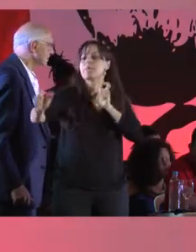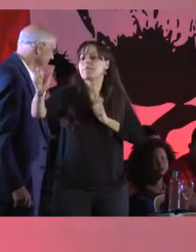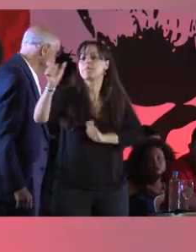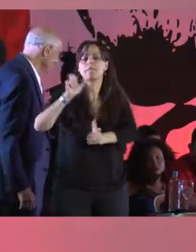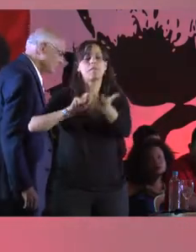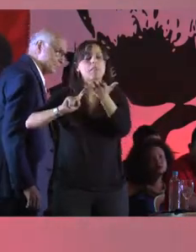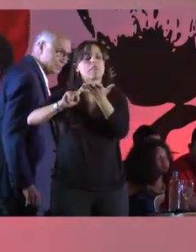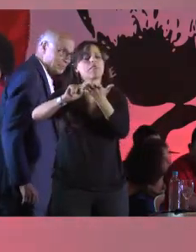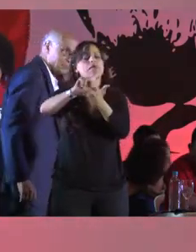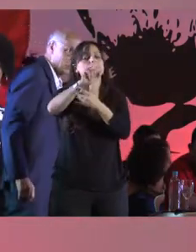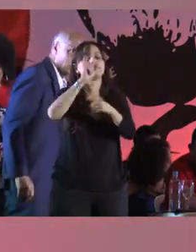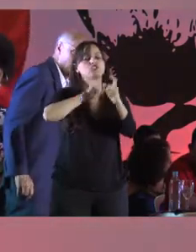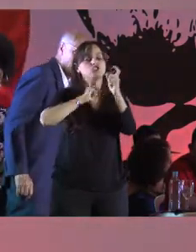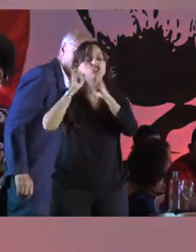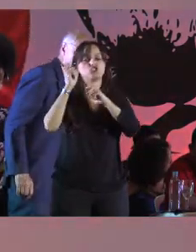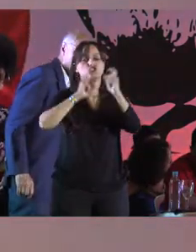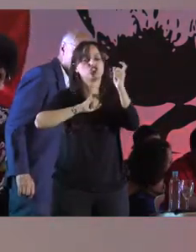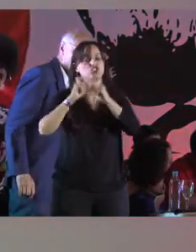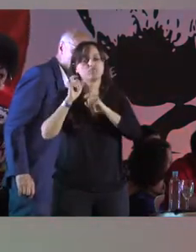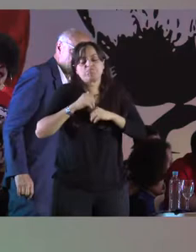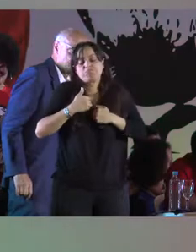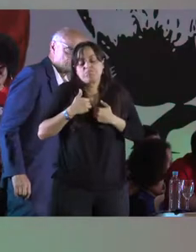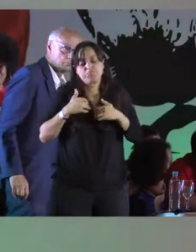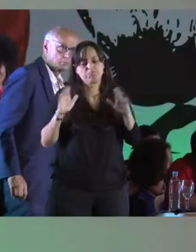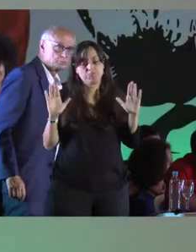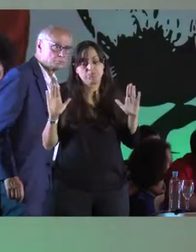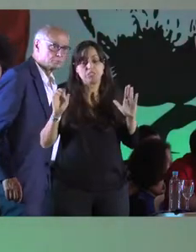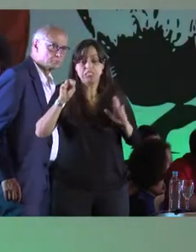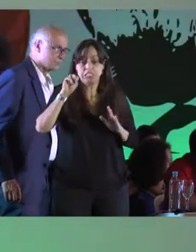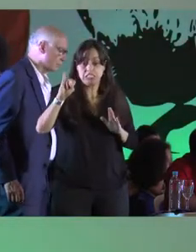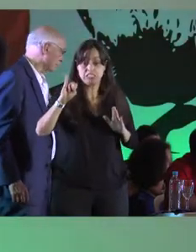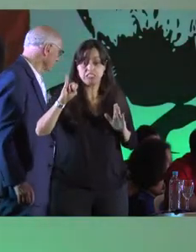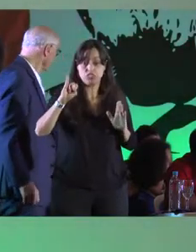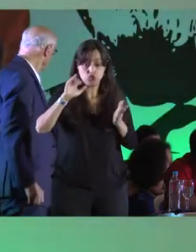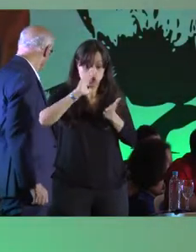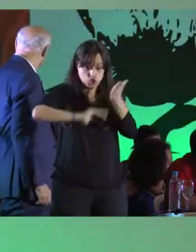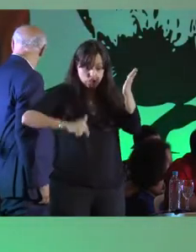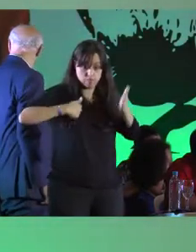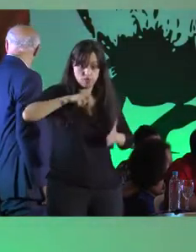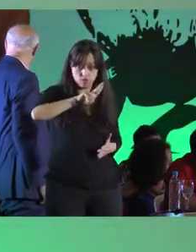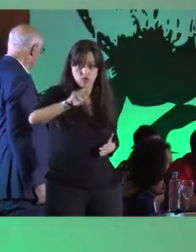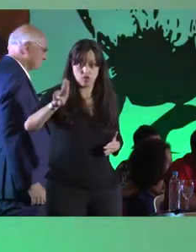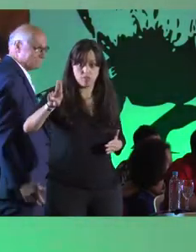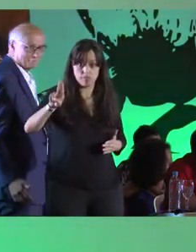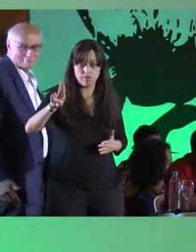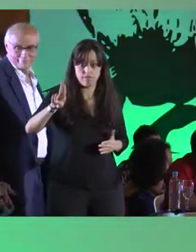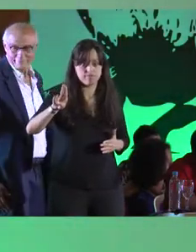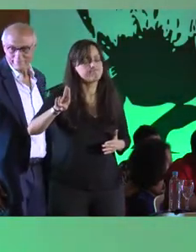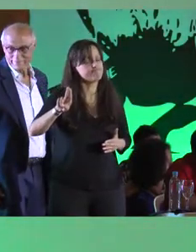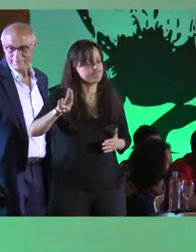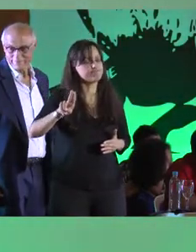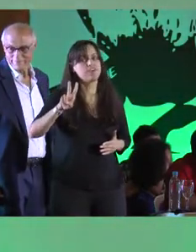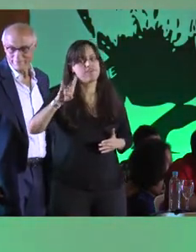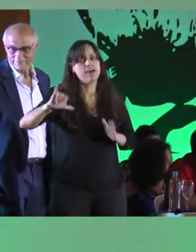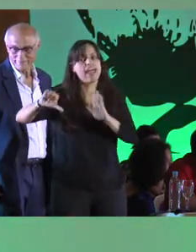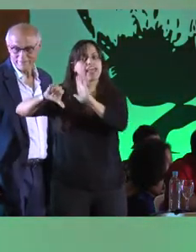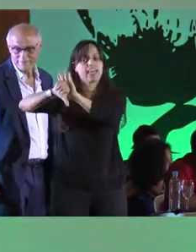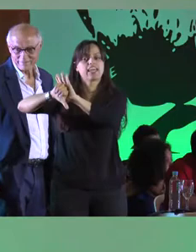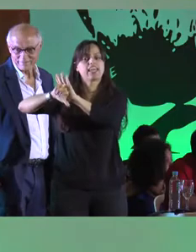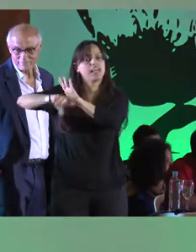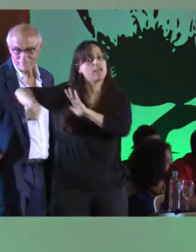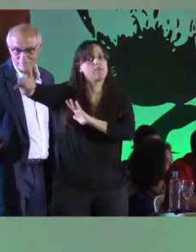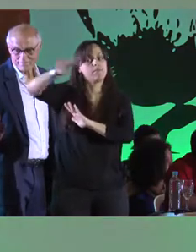quantas mentiras quiserem. Se eles quiserem me tirar do jogo, eles vão ter que cometer um crime contra a